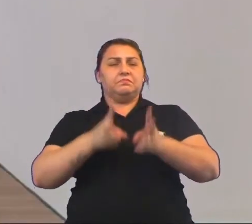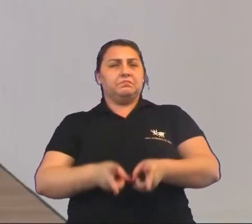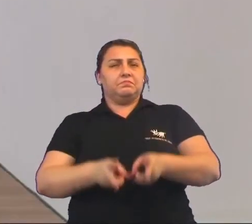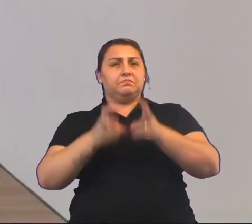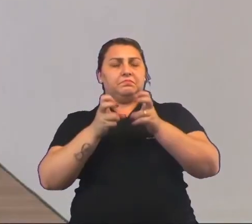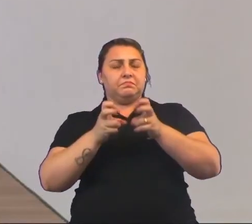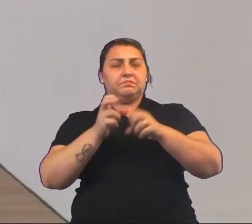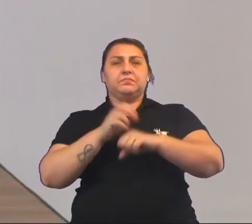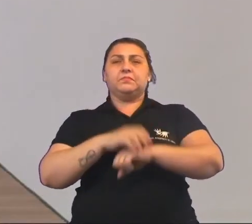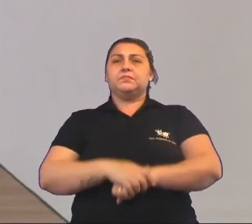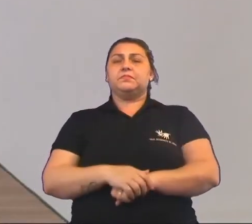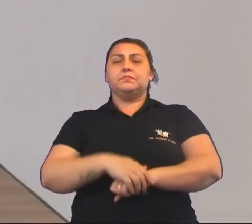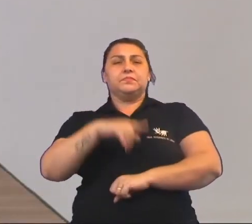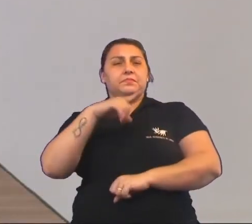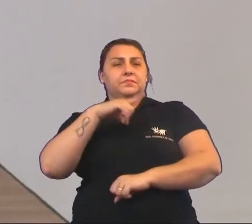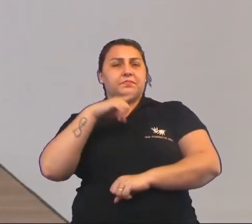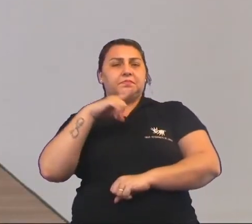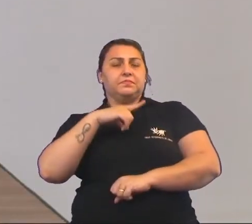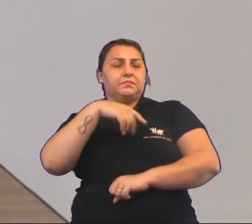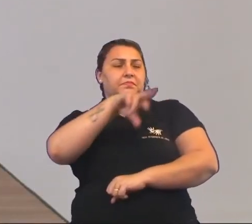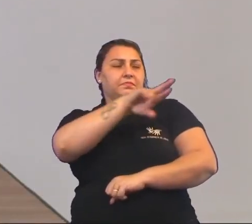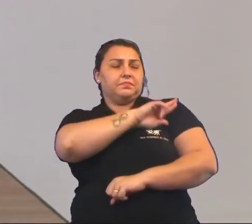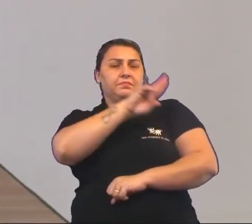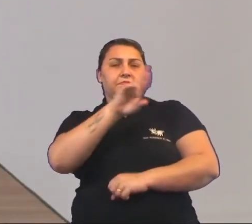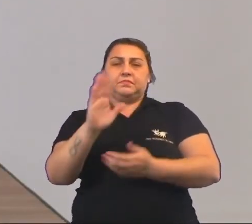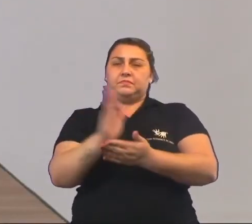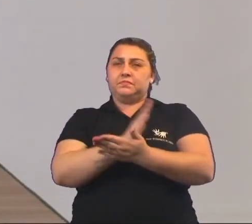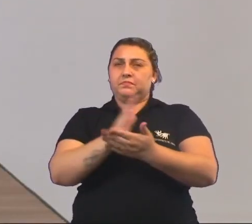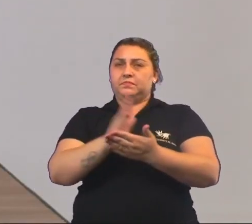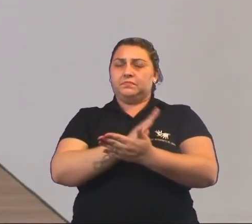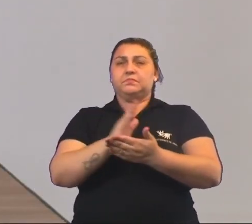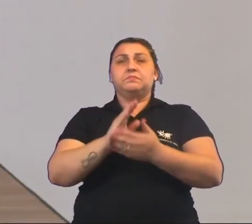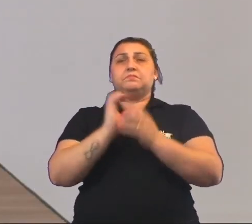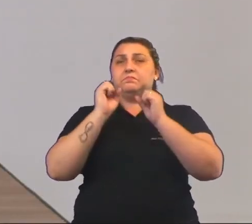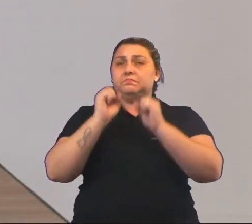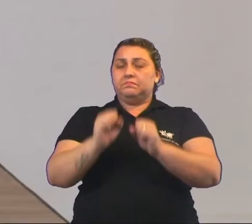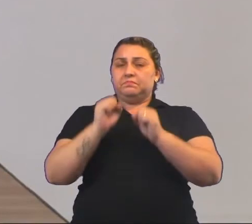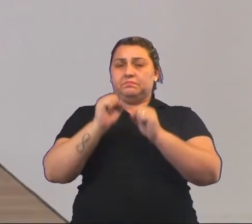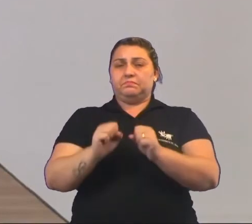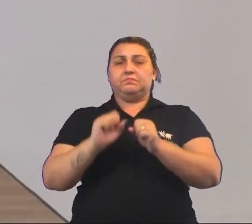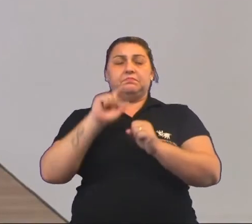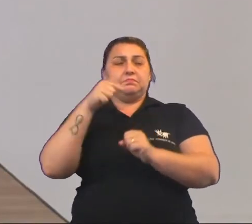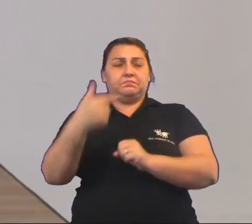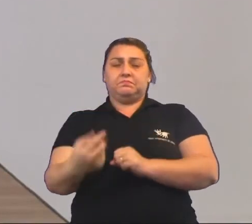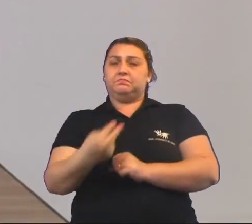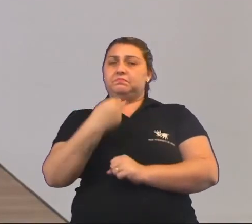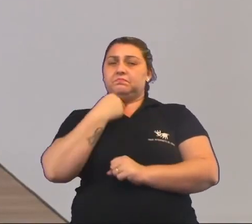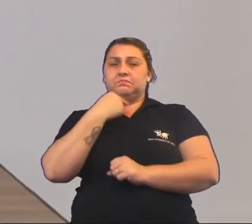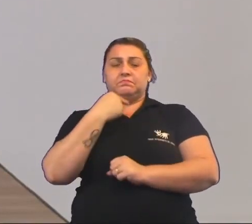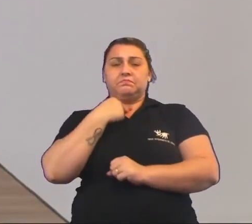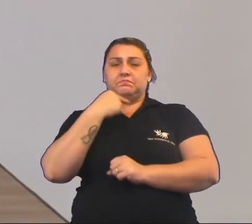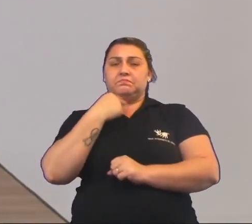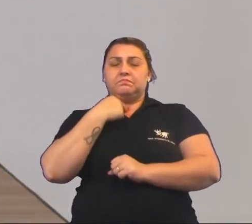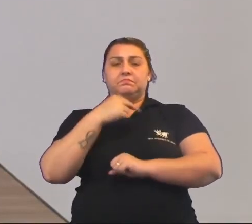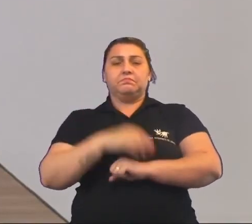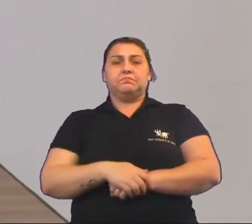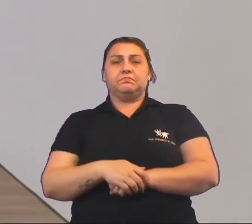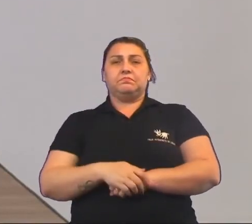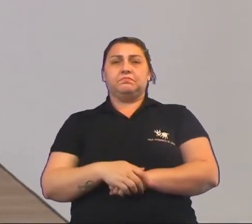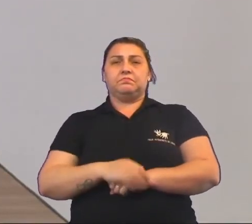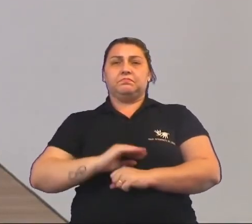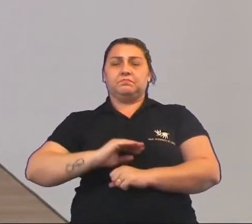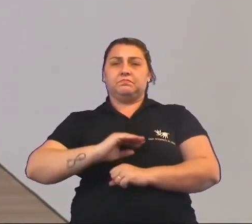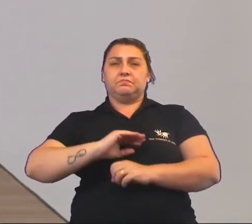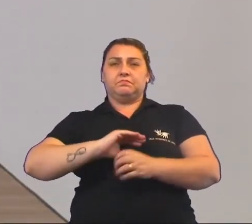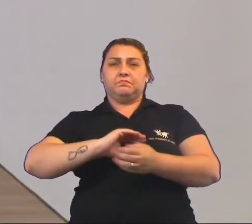que aqui tem a representação de algumas figuras que podem rolar e outras que não podem rolar.